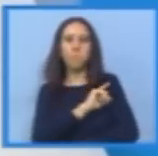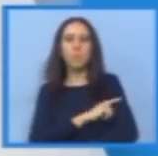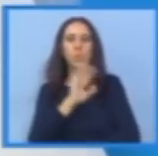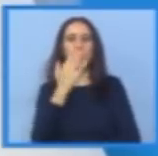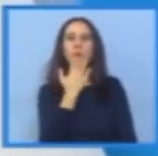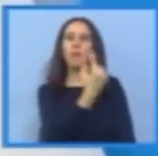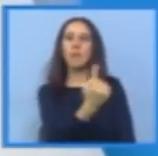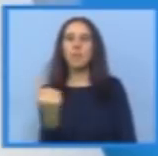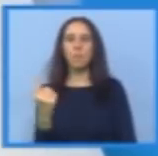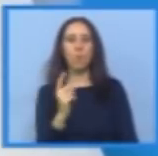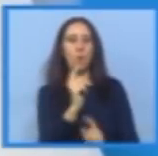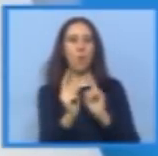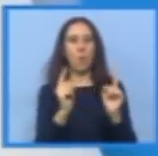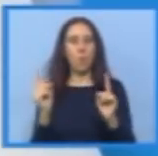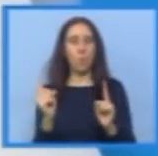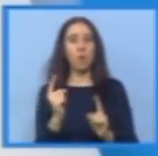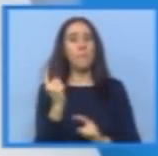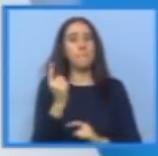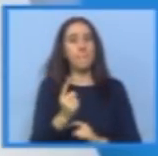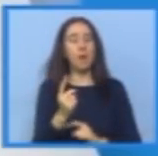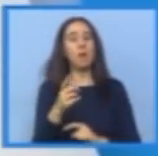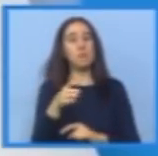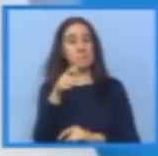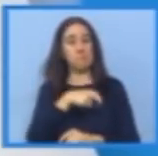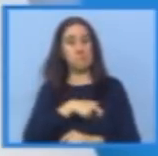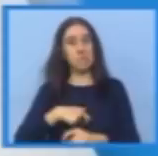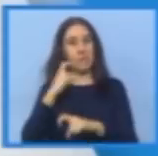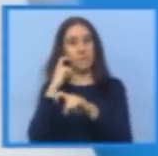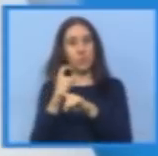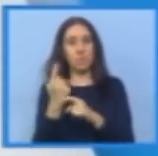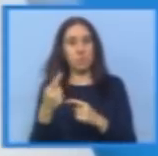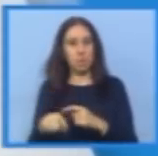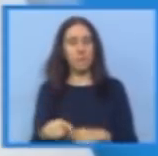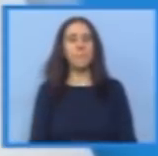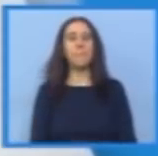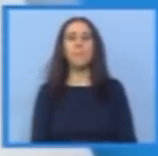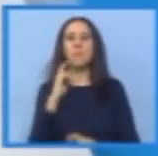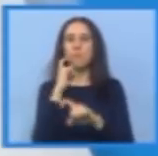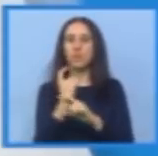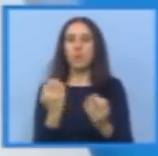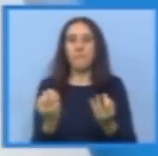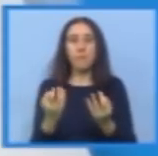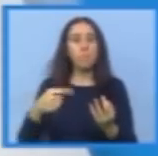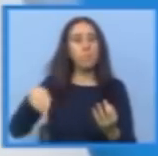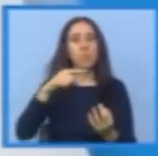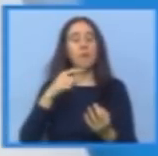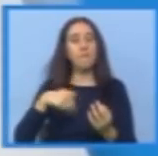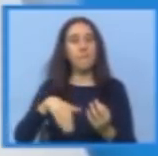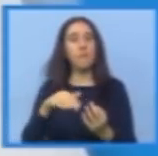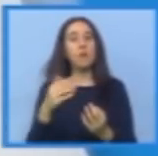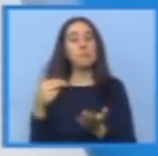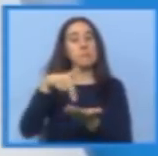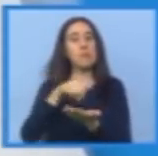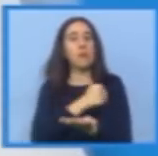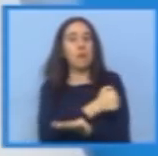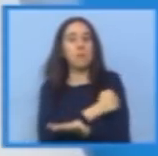cada um a sua tarefa, e mandou ao porteiro que vigiasse. Vigiai, portanto, visto que não sabeis quando virá o dono